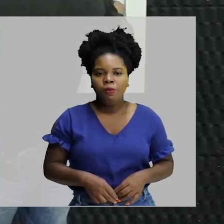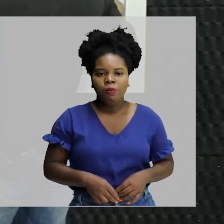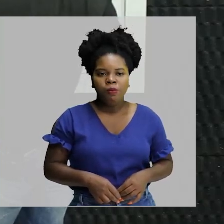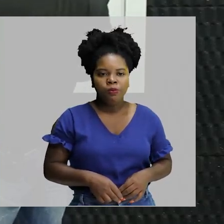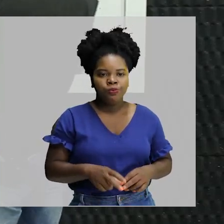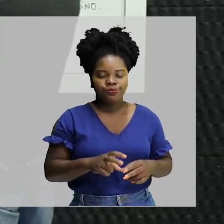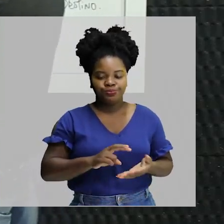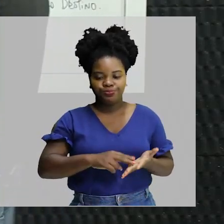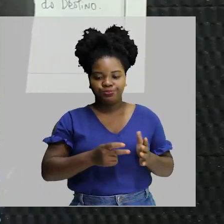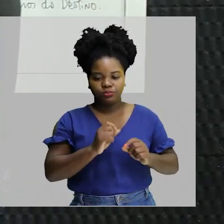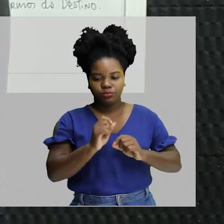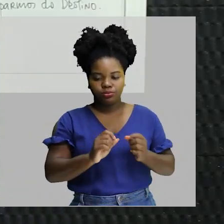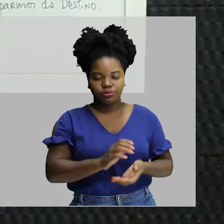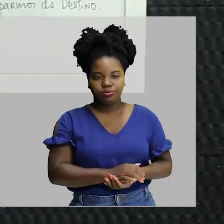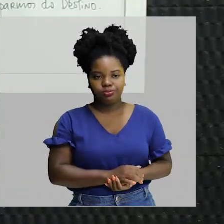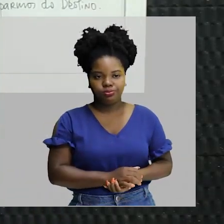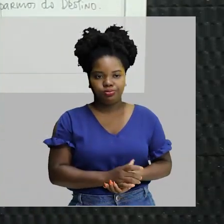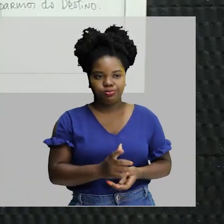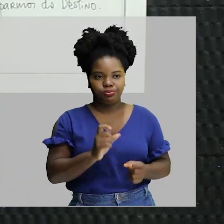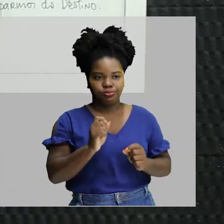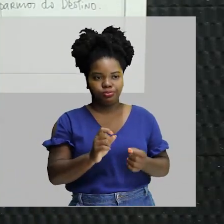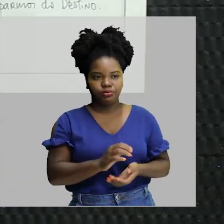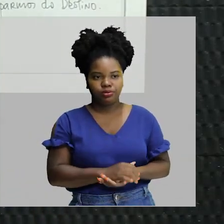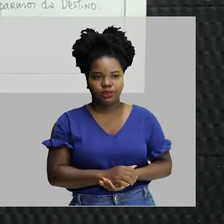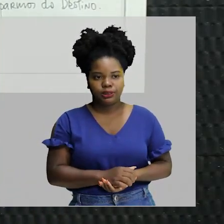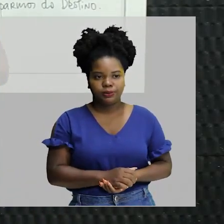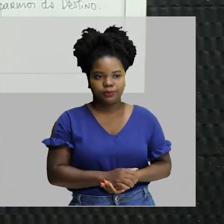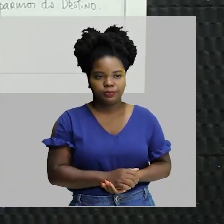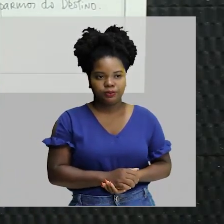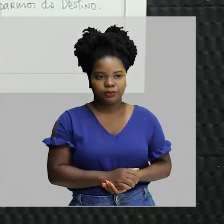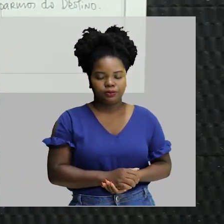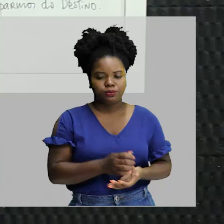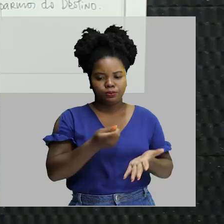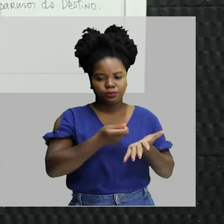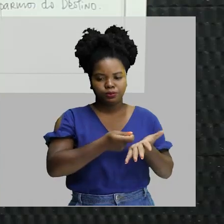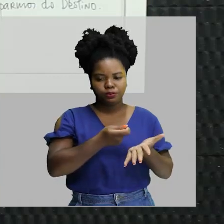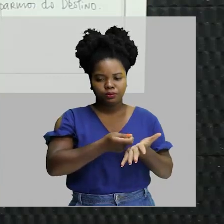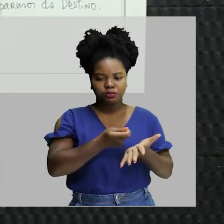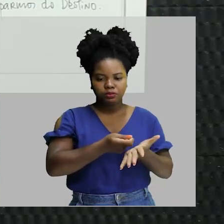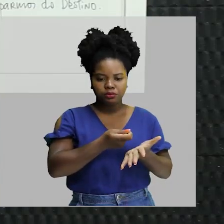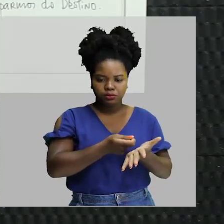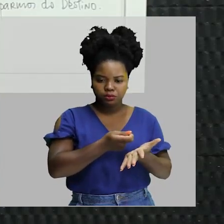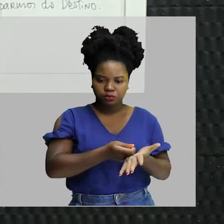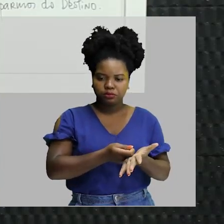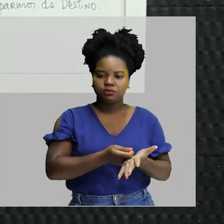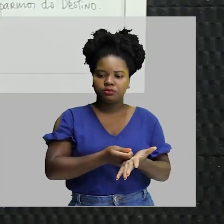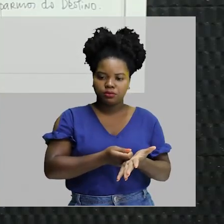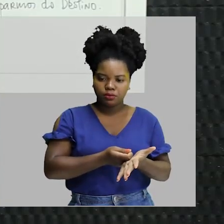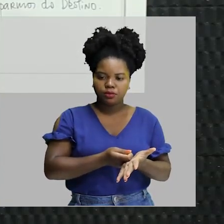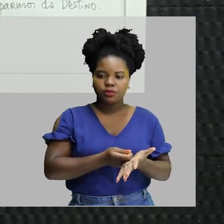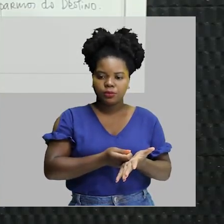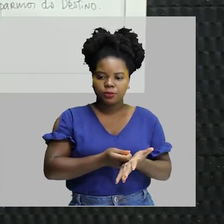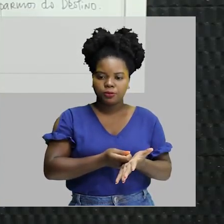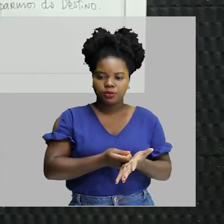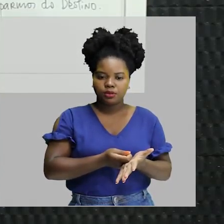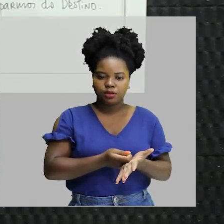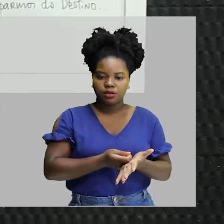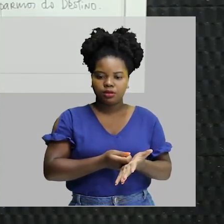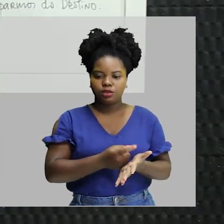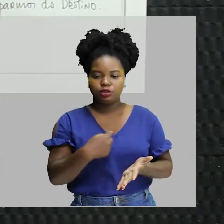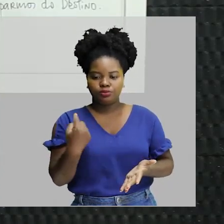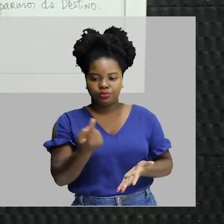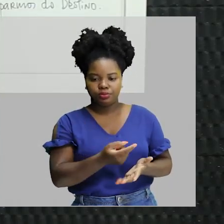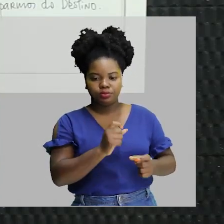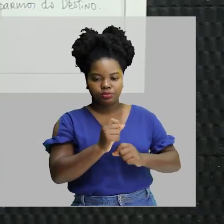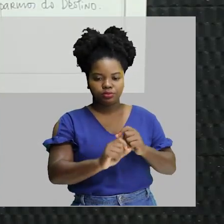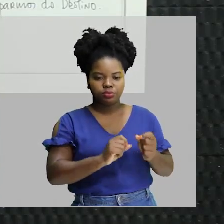Ou seja, nós temos aqui a obrigação de cumprir. Nós nos tornamos um ator